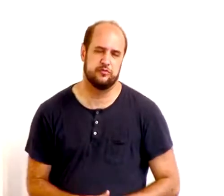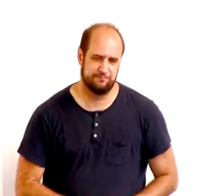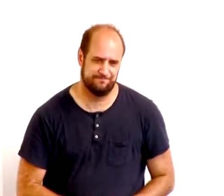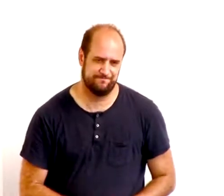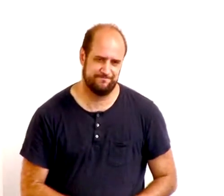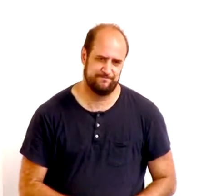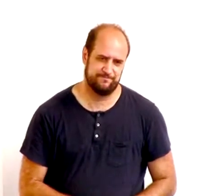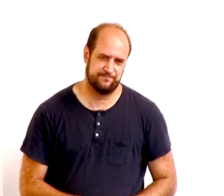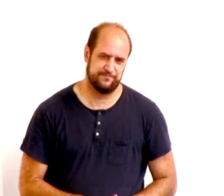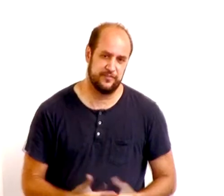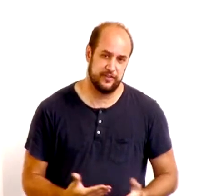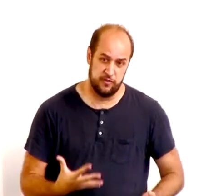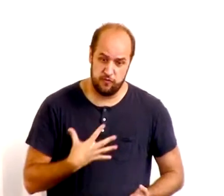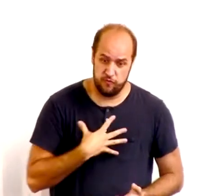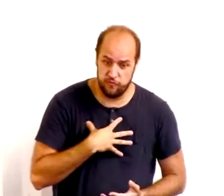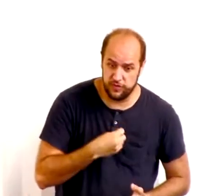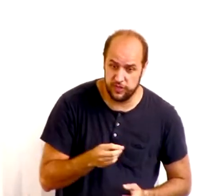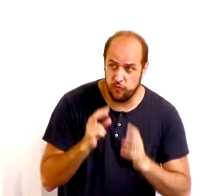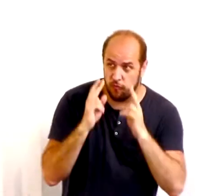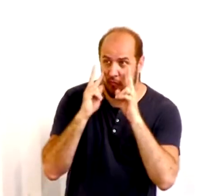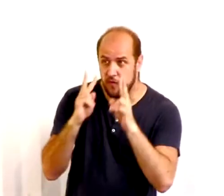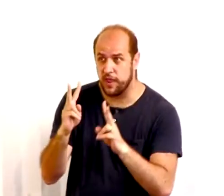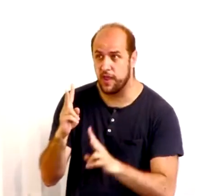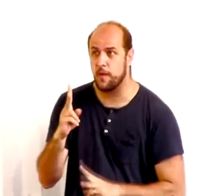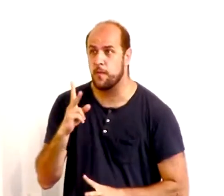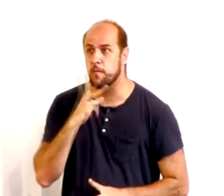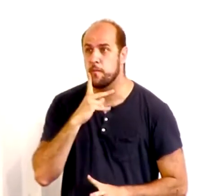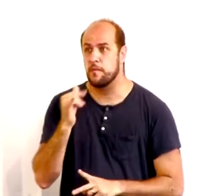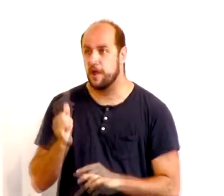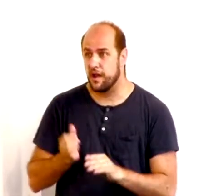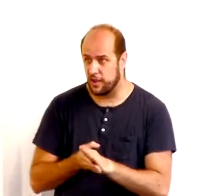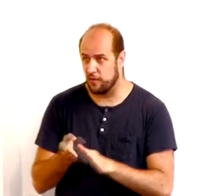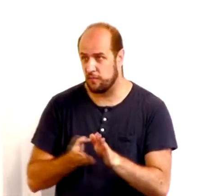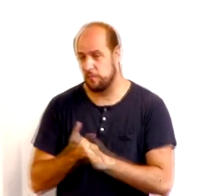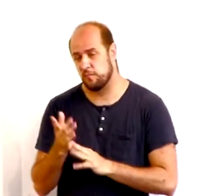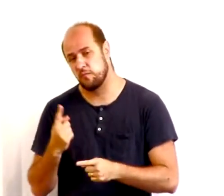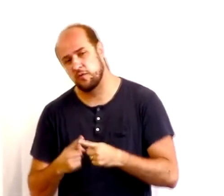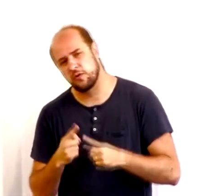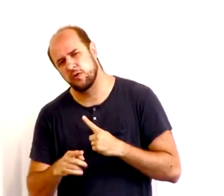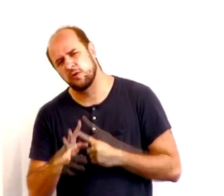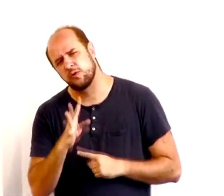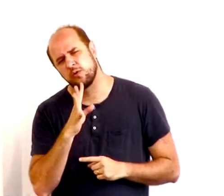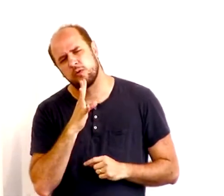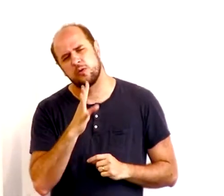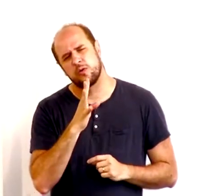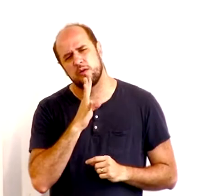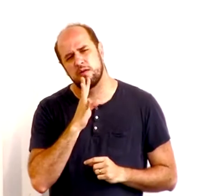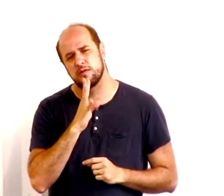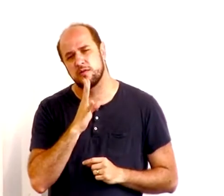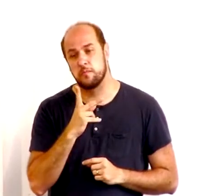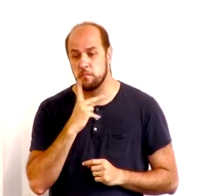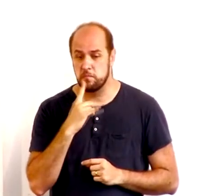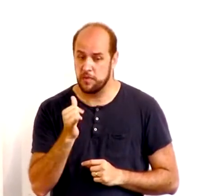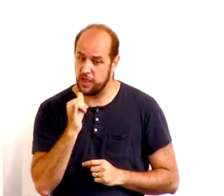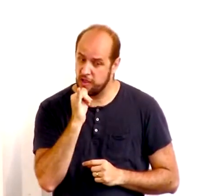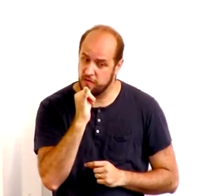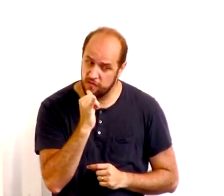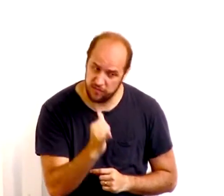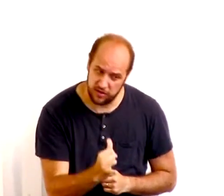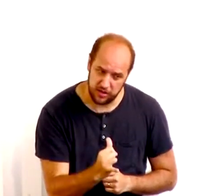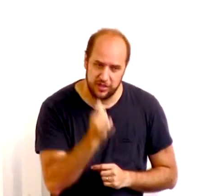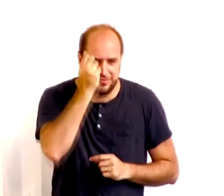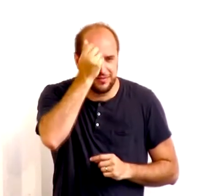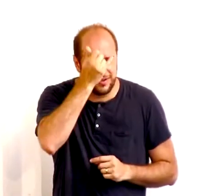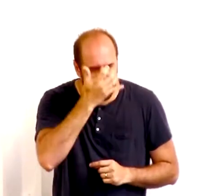E o filho ouve o pai porque reconhece que é na palavra do pai que está a sua